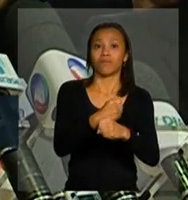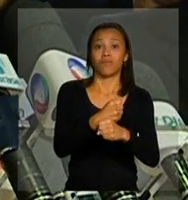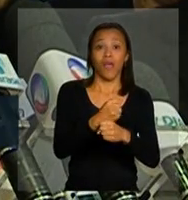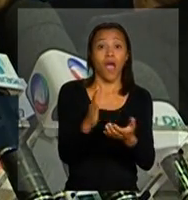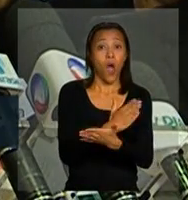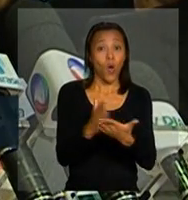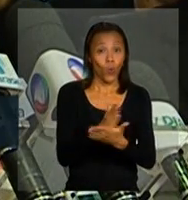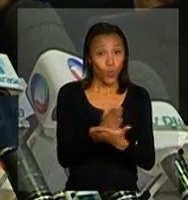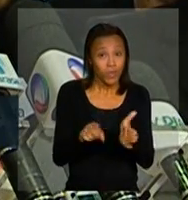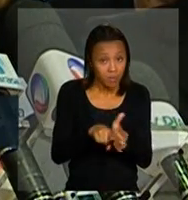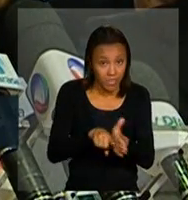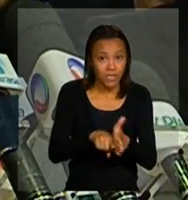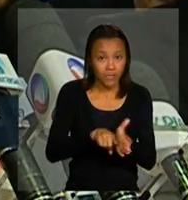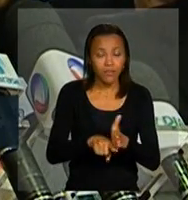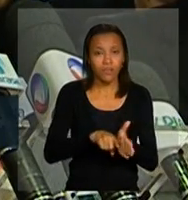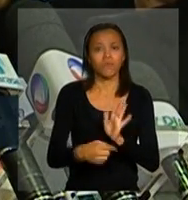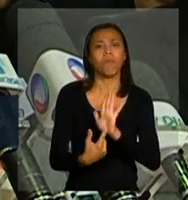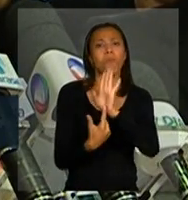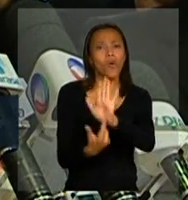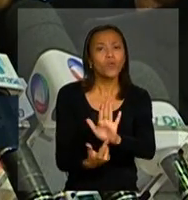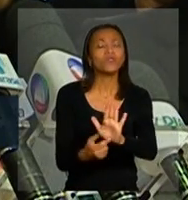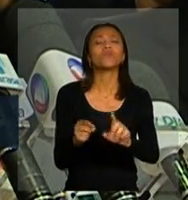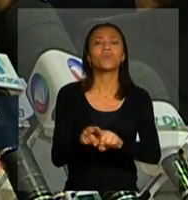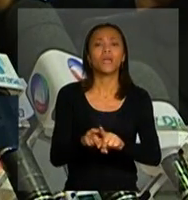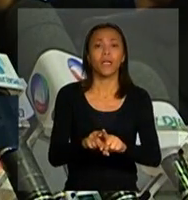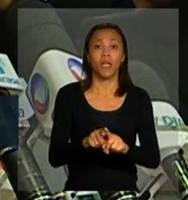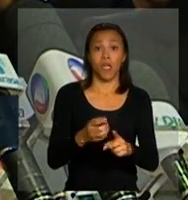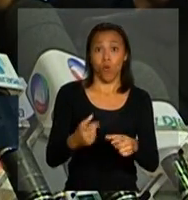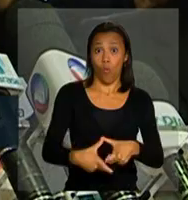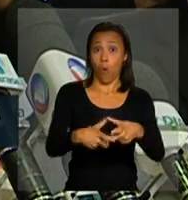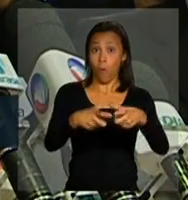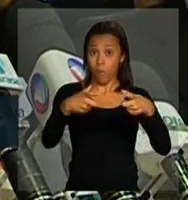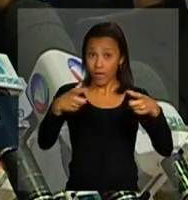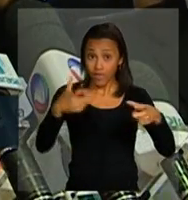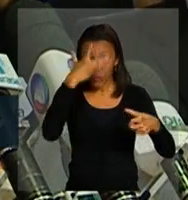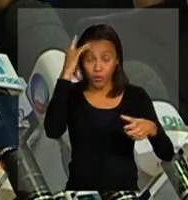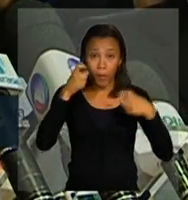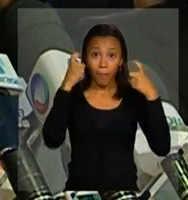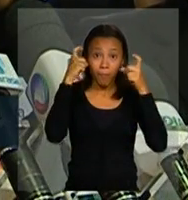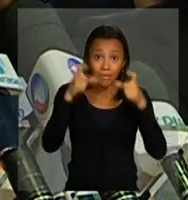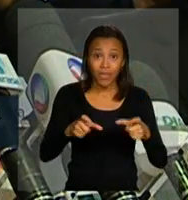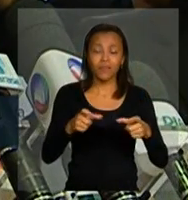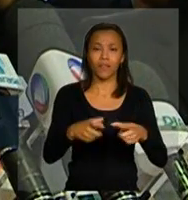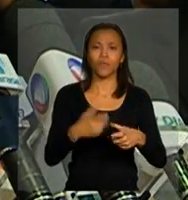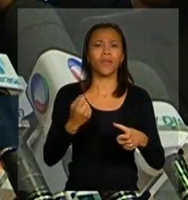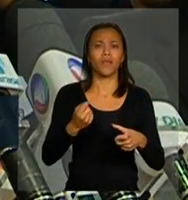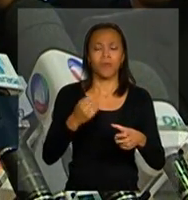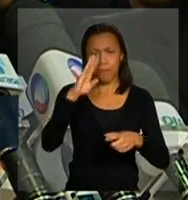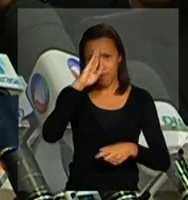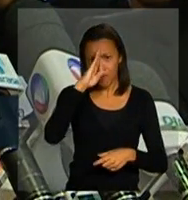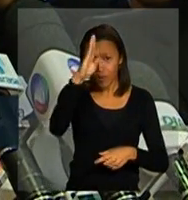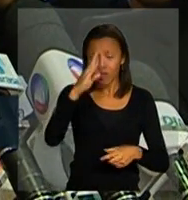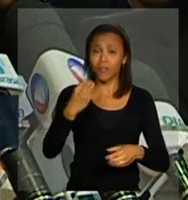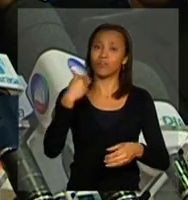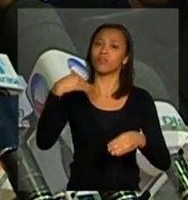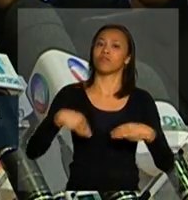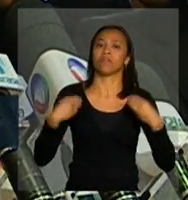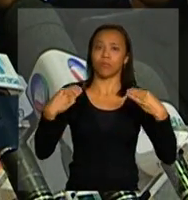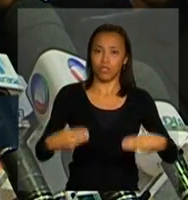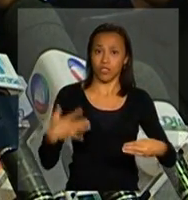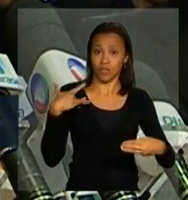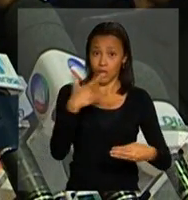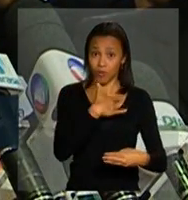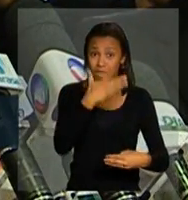atenção para nós. Primeiro, o aumento do diagnóstico precoce. Uma das grandes prioridades do Ministério da Saúde é fazer com que as